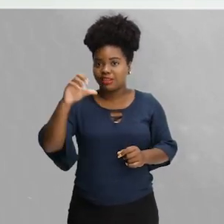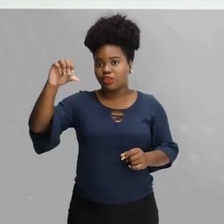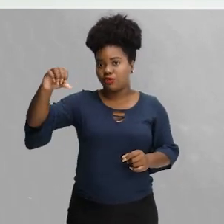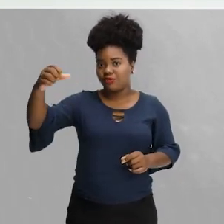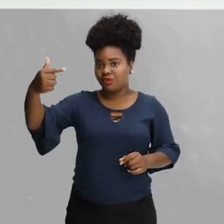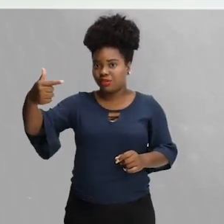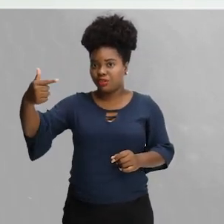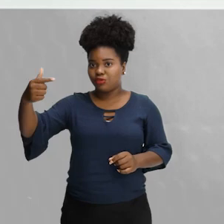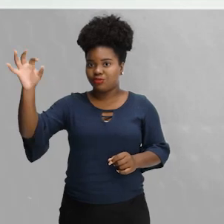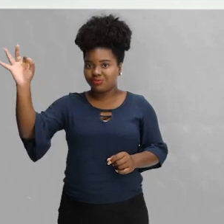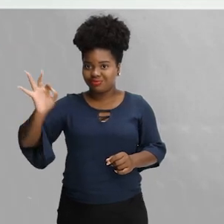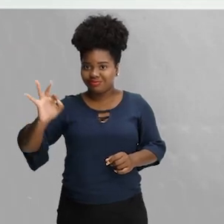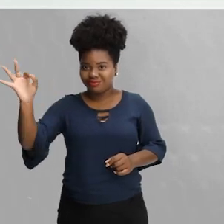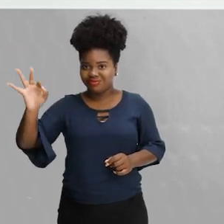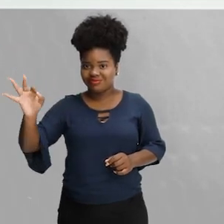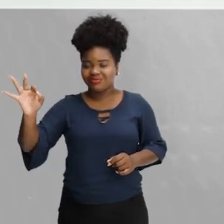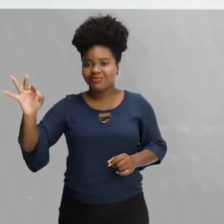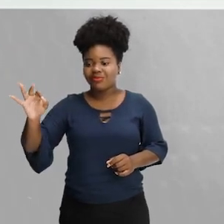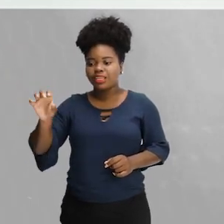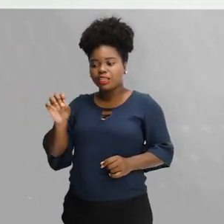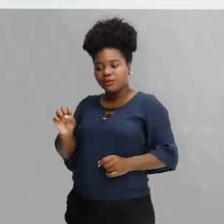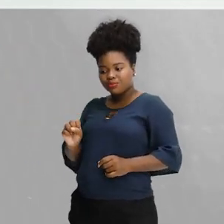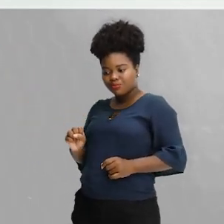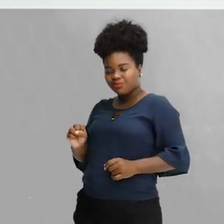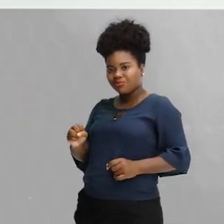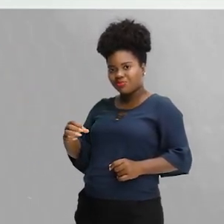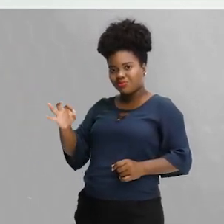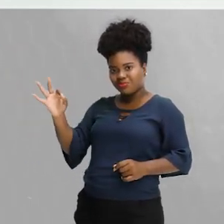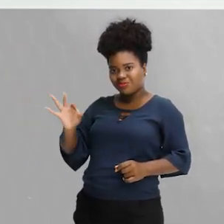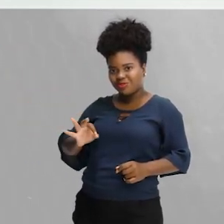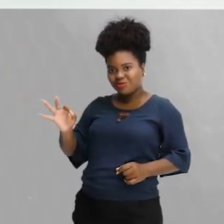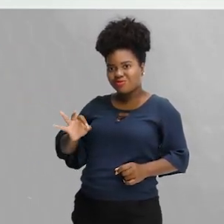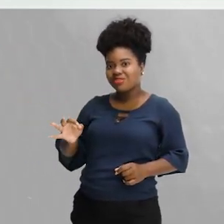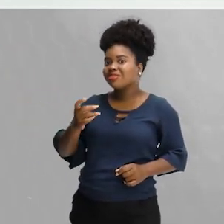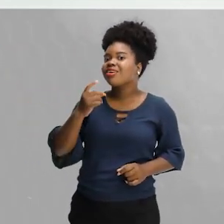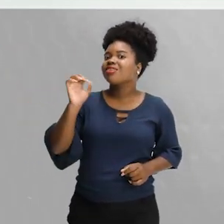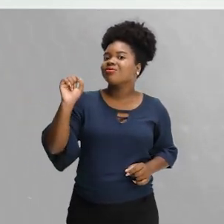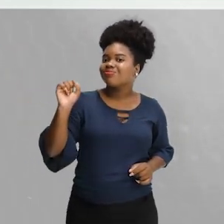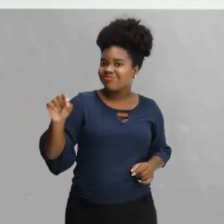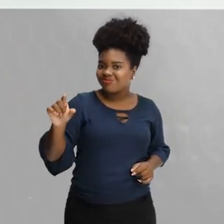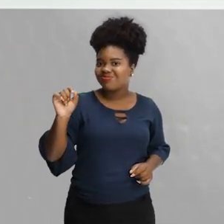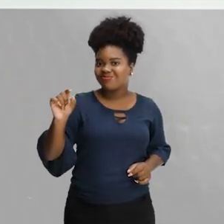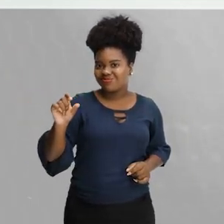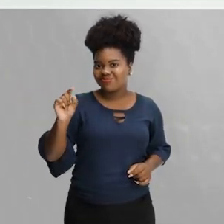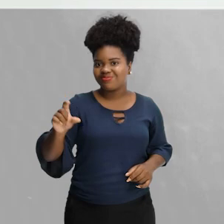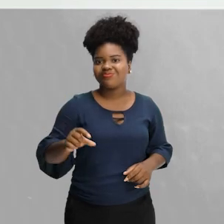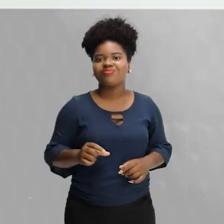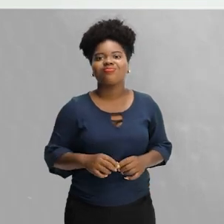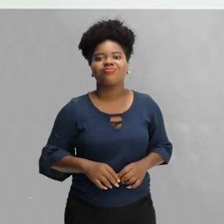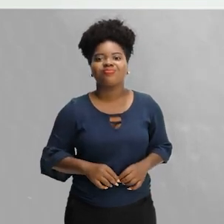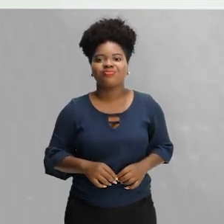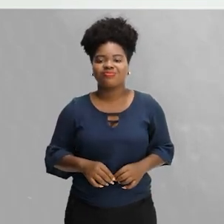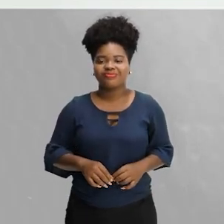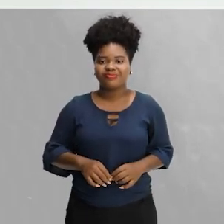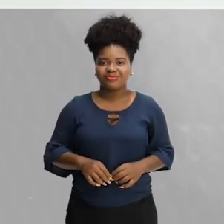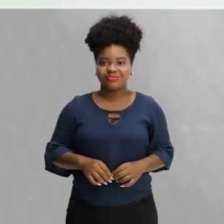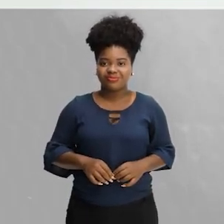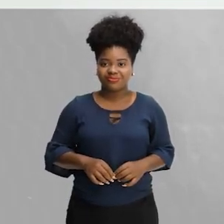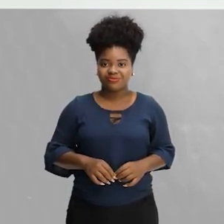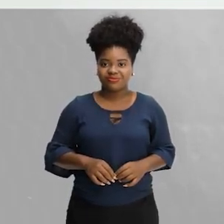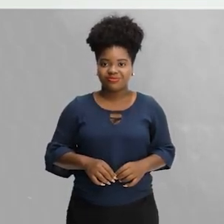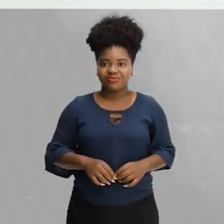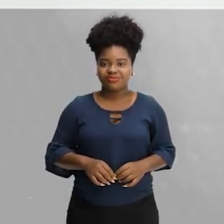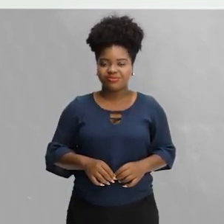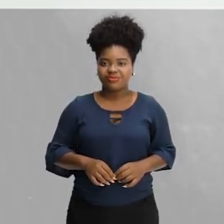92%. E apenas 8% do território brasileiro na faixa subtropical.